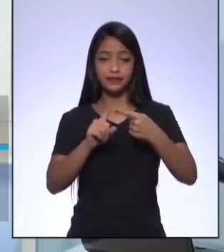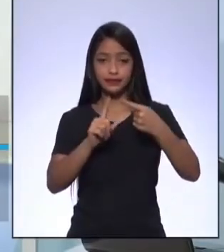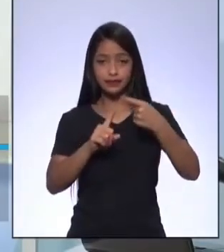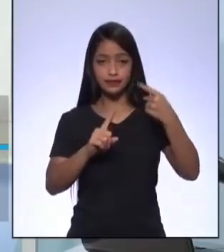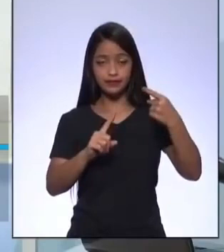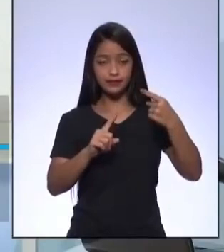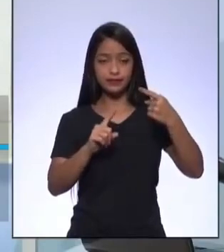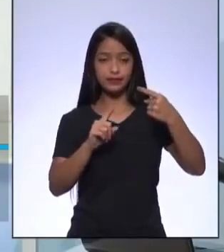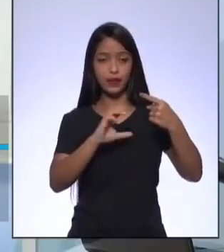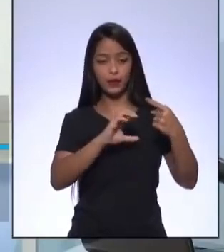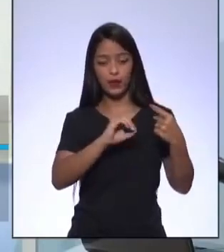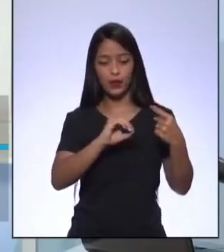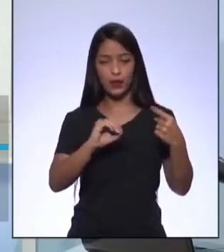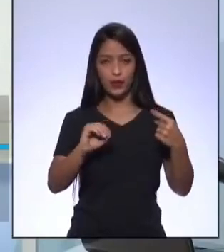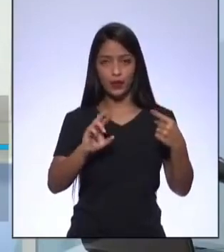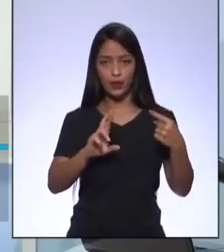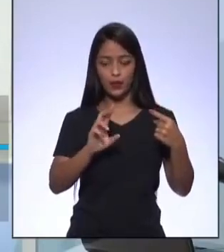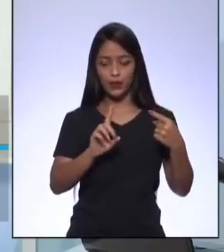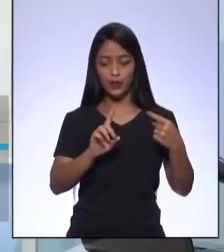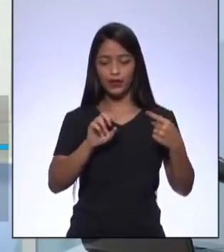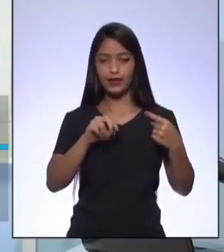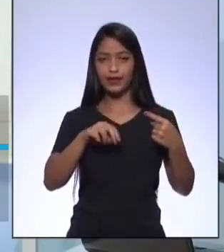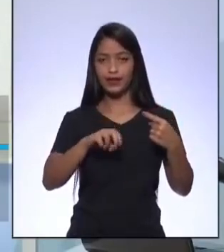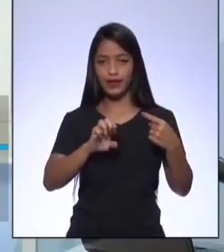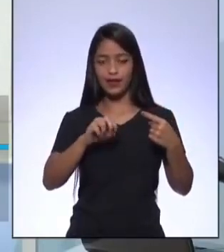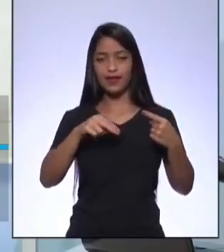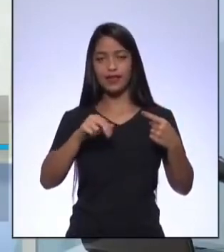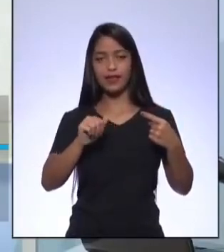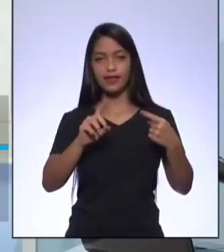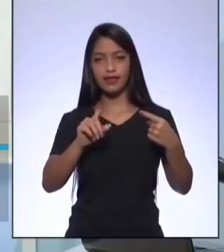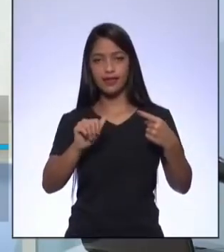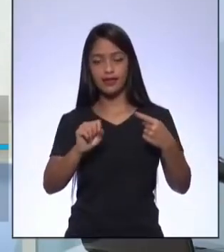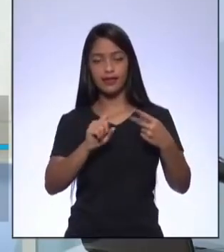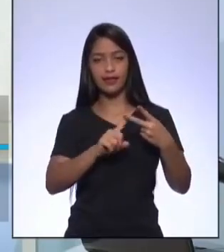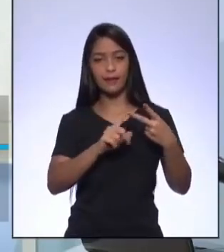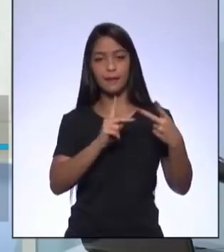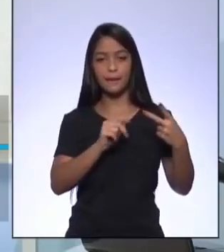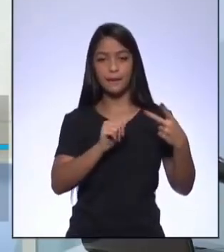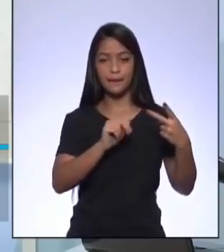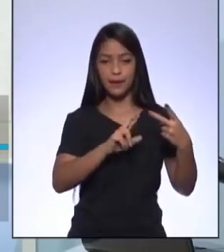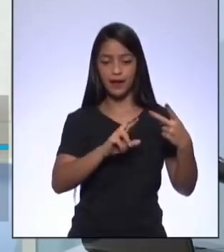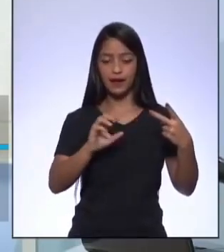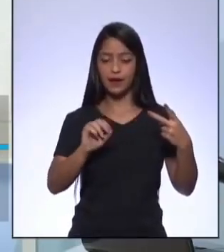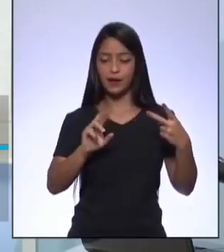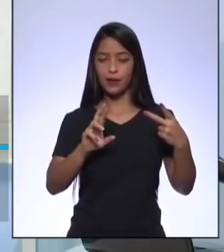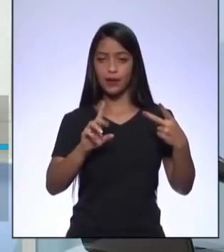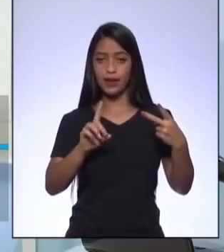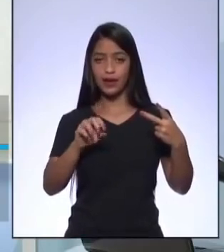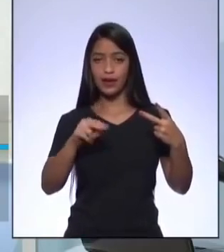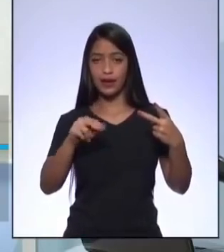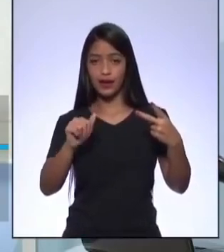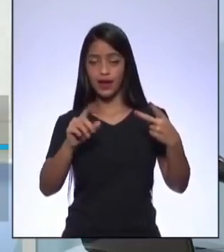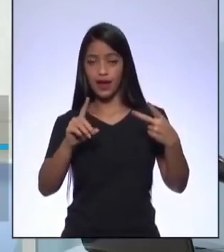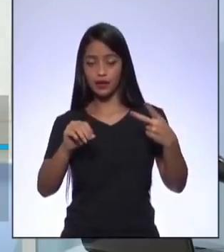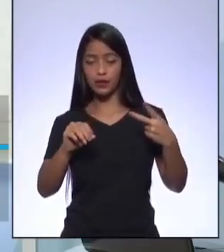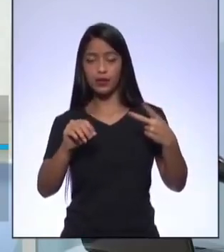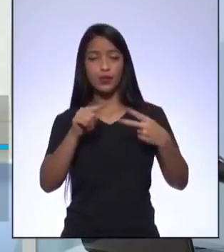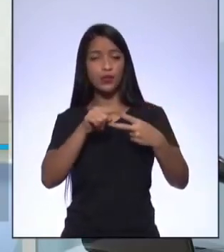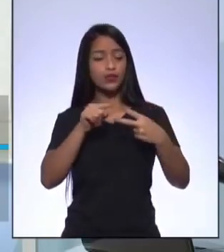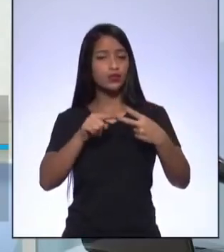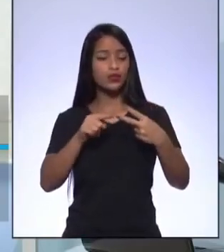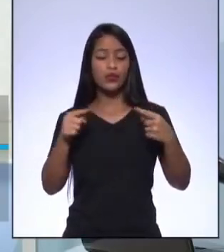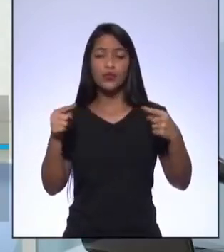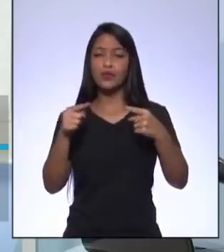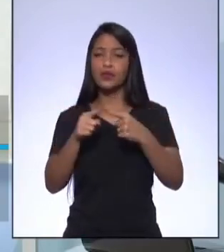coordenadas e par ordenado, como disse o professor Jonas, tem uma relação direta, não é? E, na realidade, elas implicam basicamente no